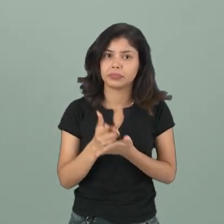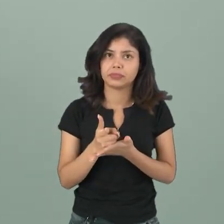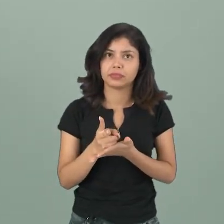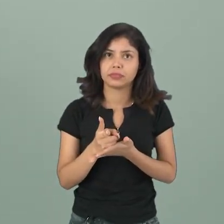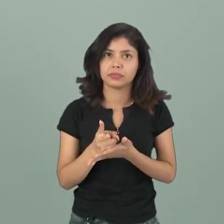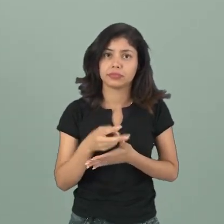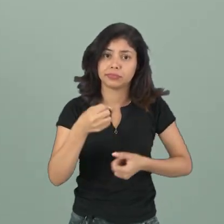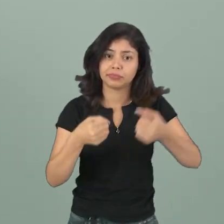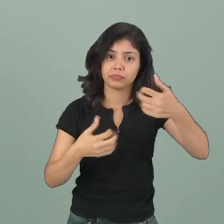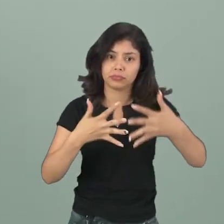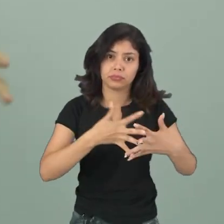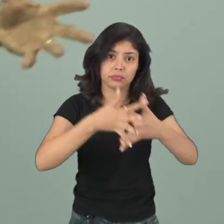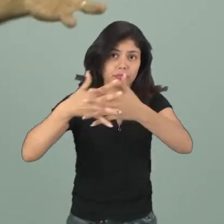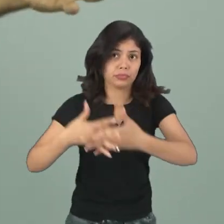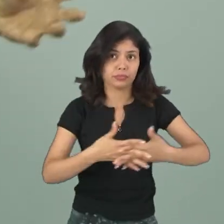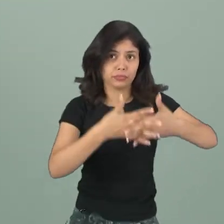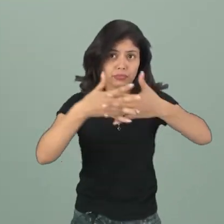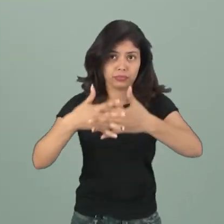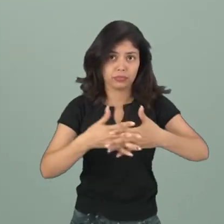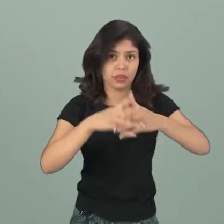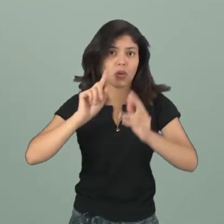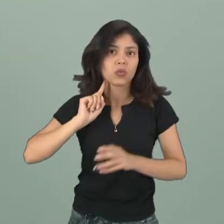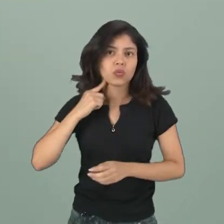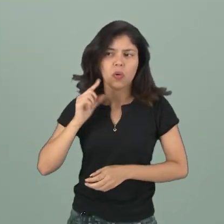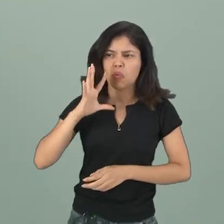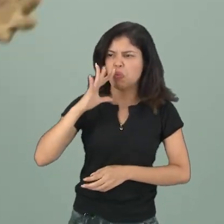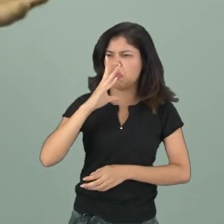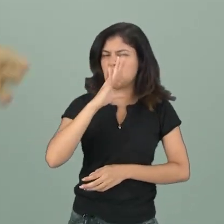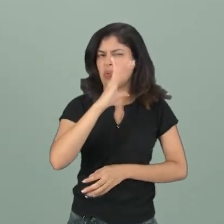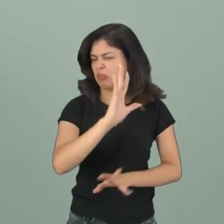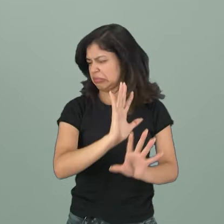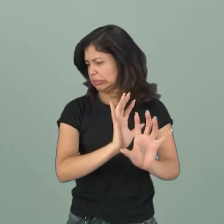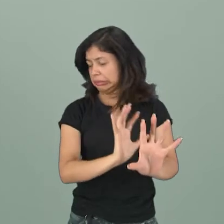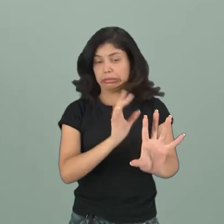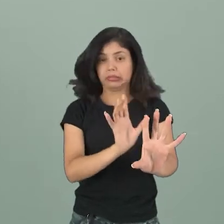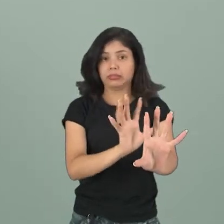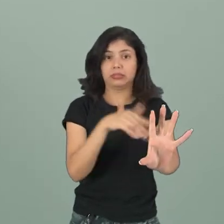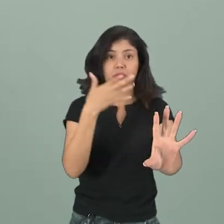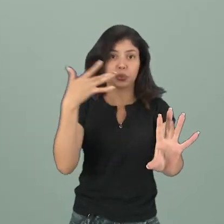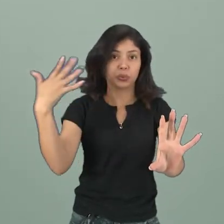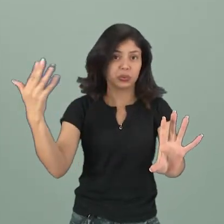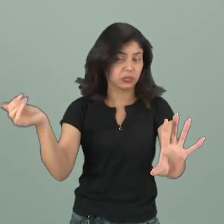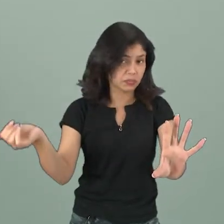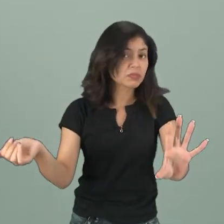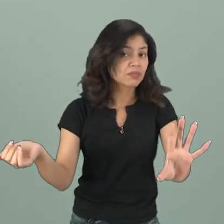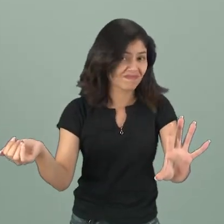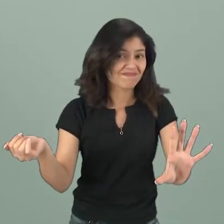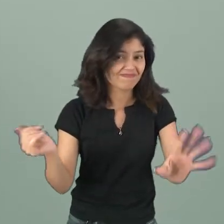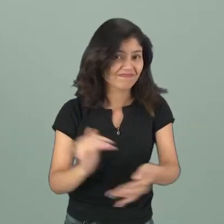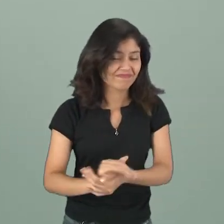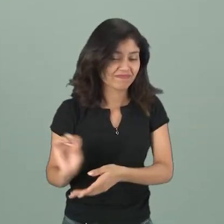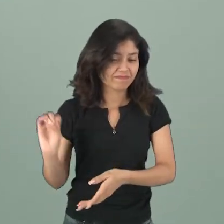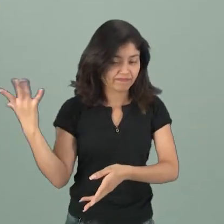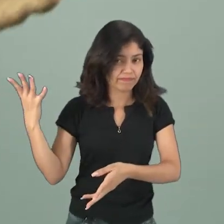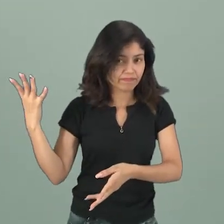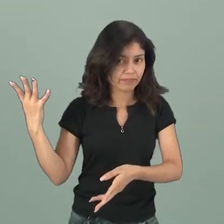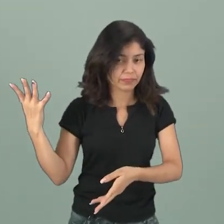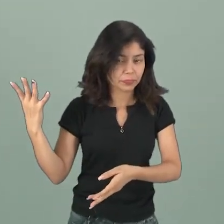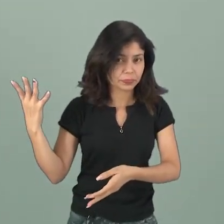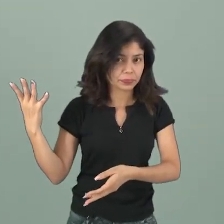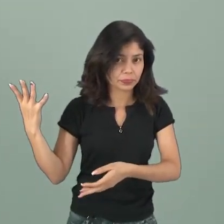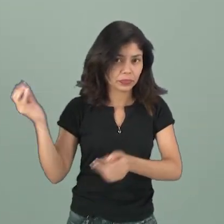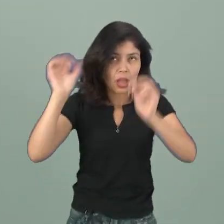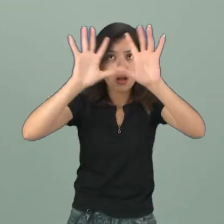caminhão do lixo que sai deixando aquele cheiro desagradável, né? O gás que ficou ali